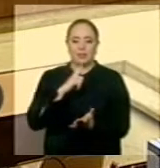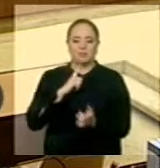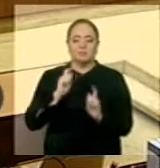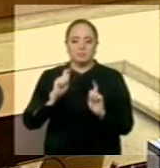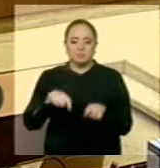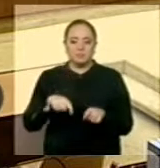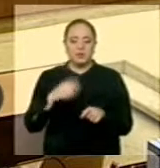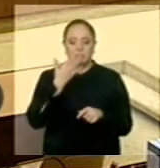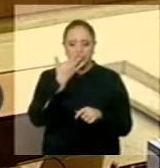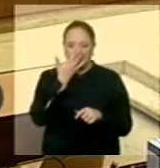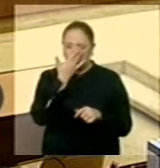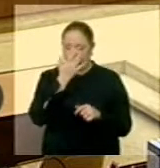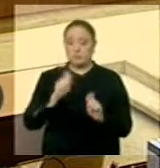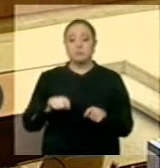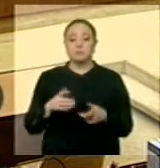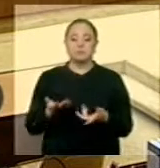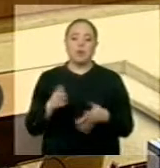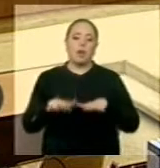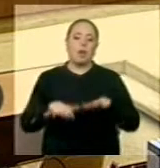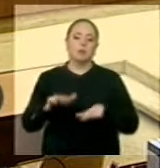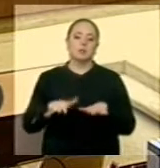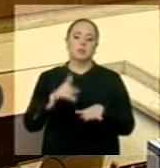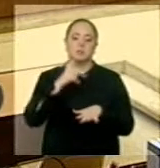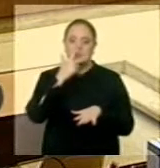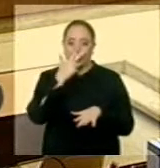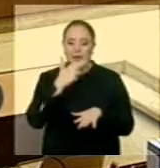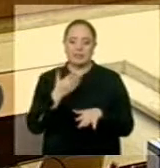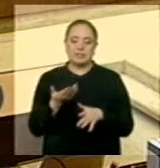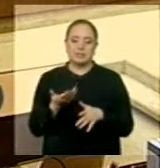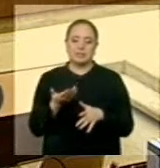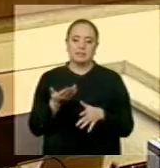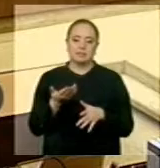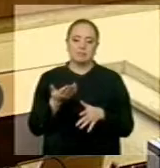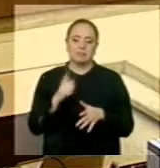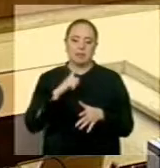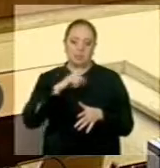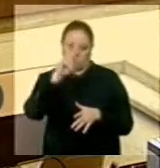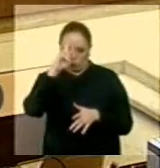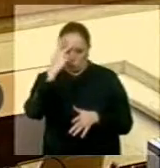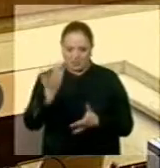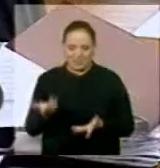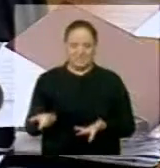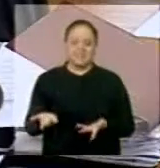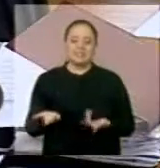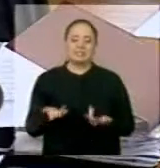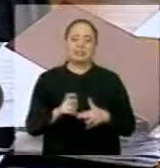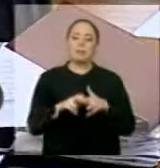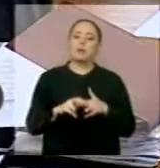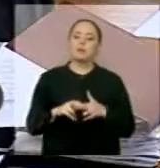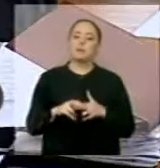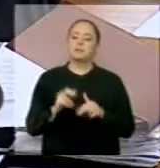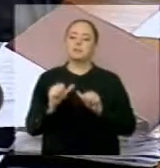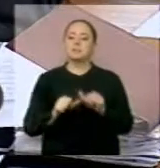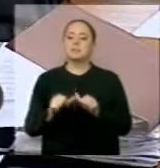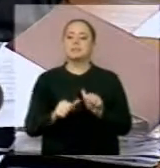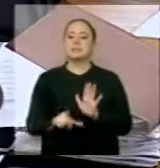que pudesse aqui eventualmente ser explorada e, em virtude disso, seja por alterações